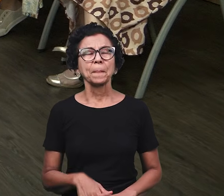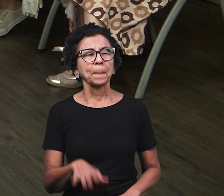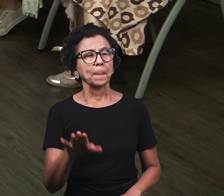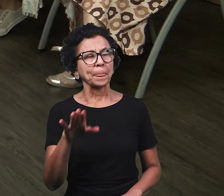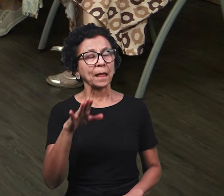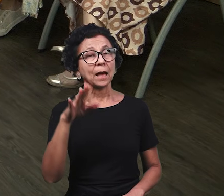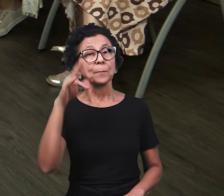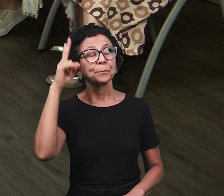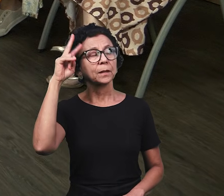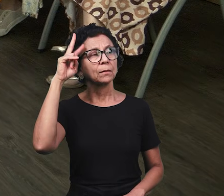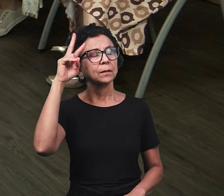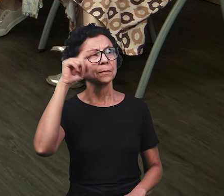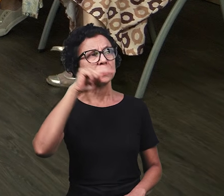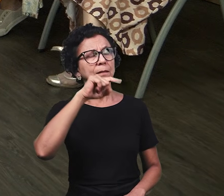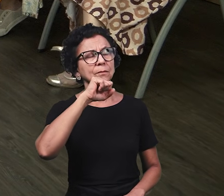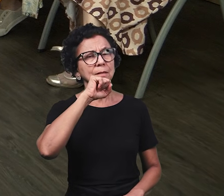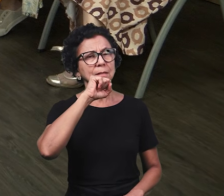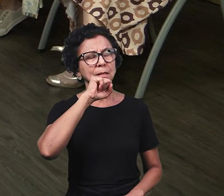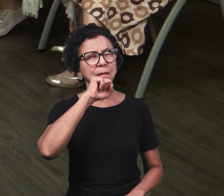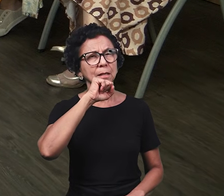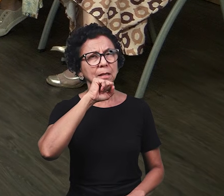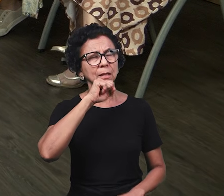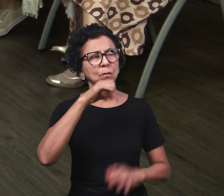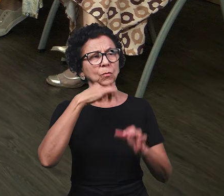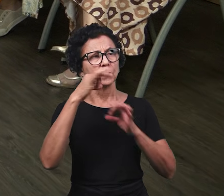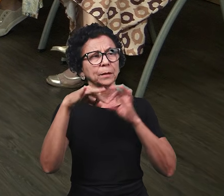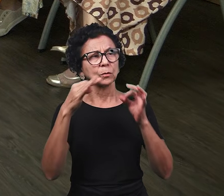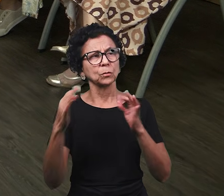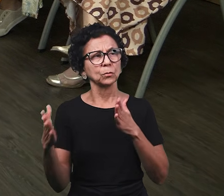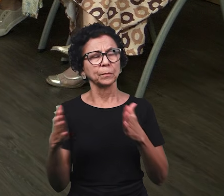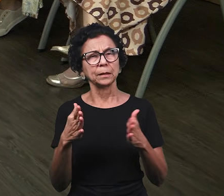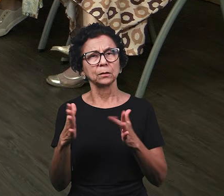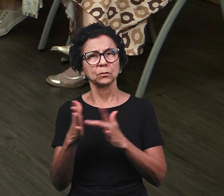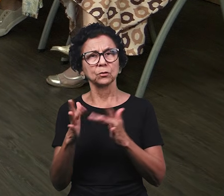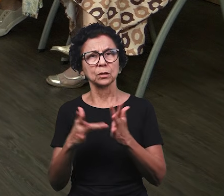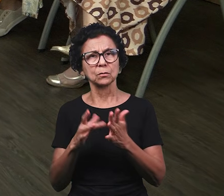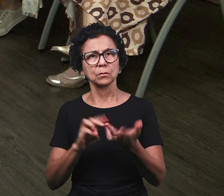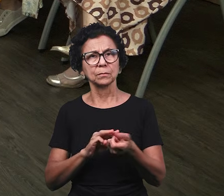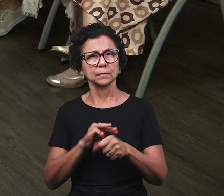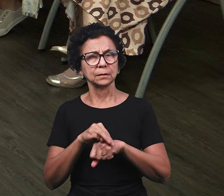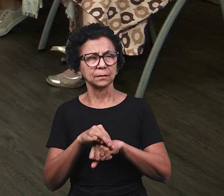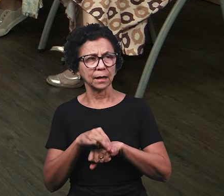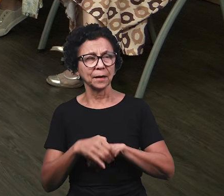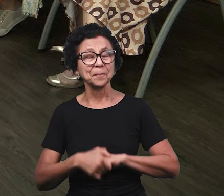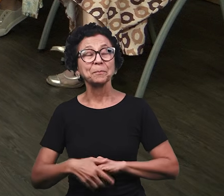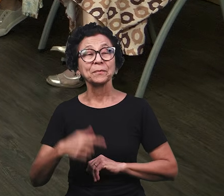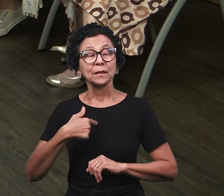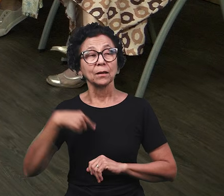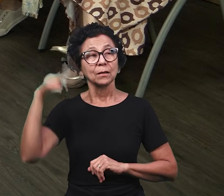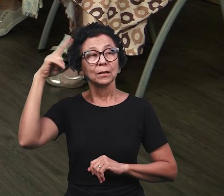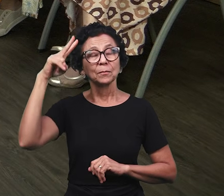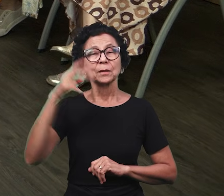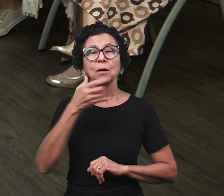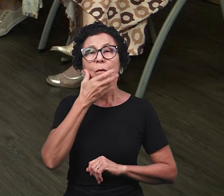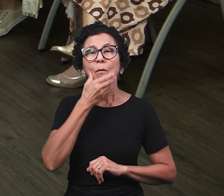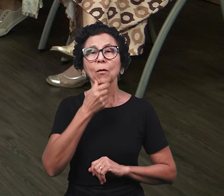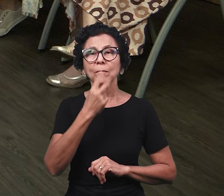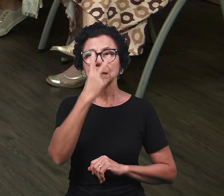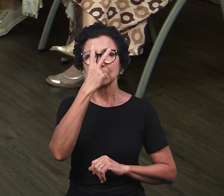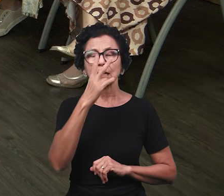Eu lembrei aqui, você falou sobre o ministério de Jesus, eu lembrei de Bartimeu.